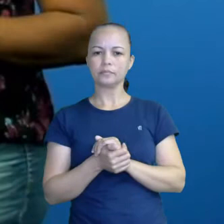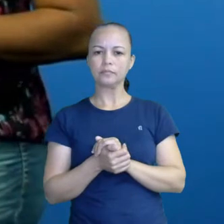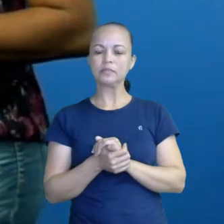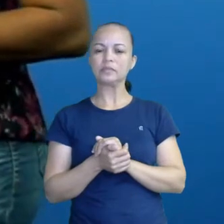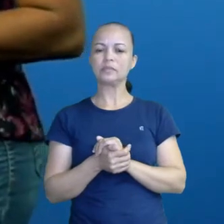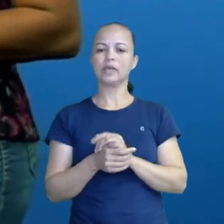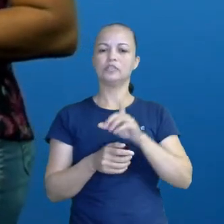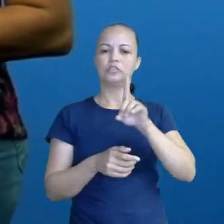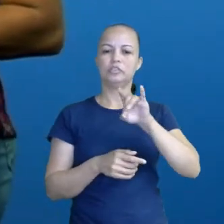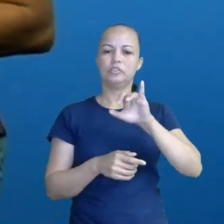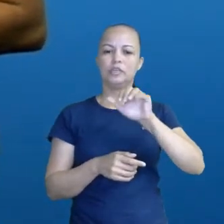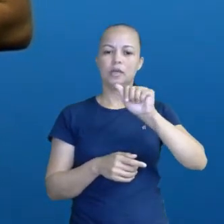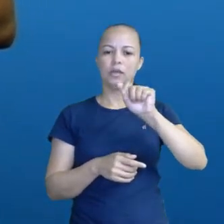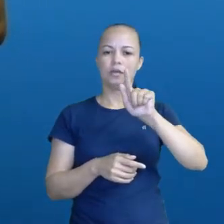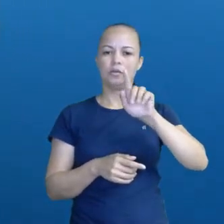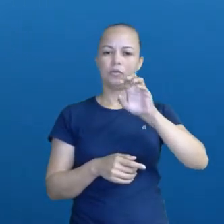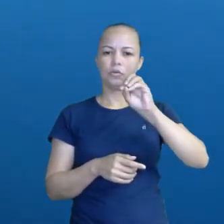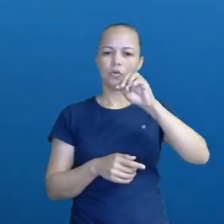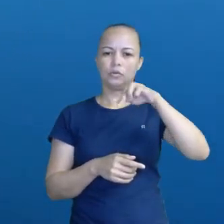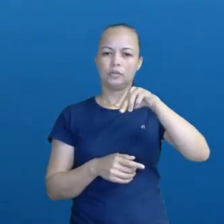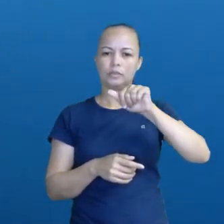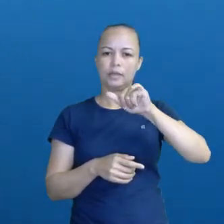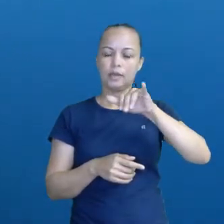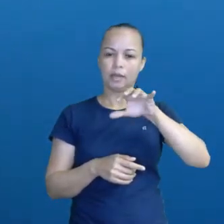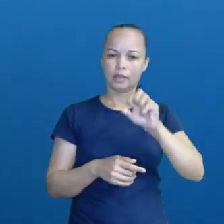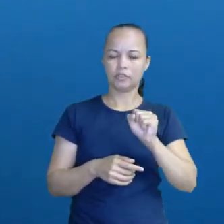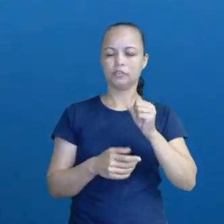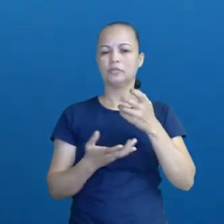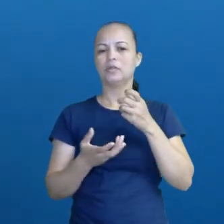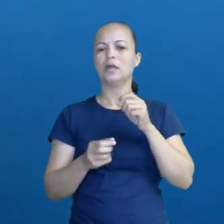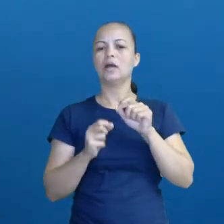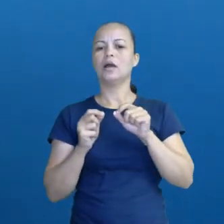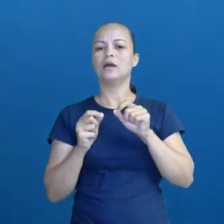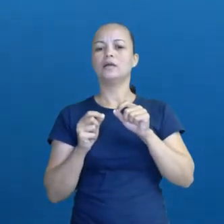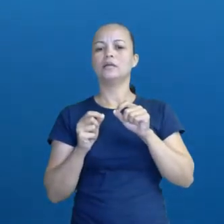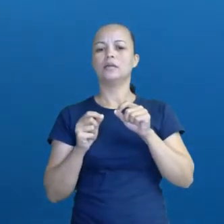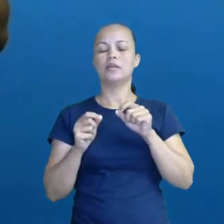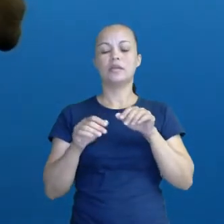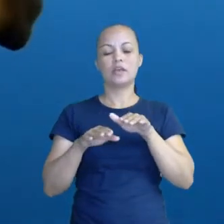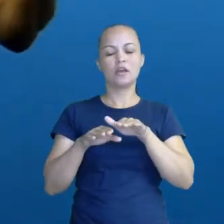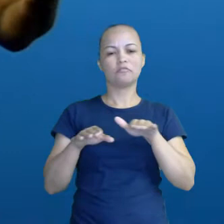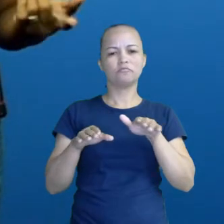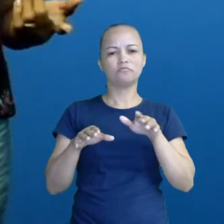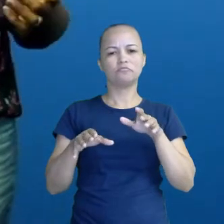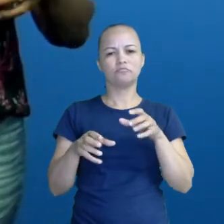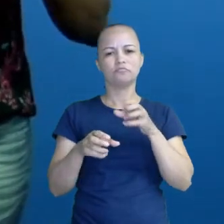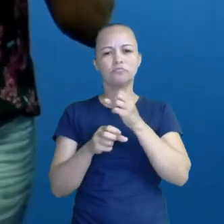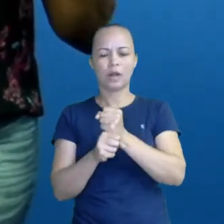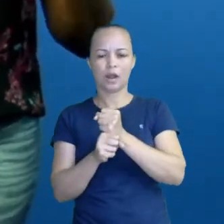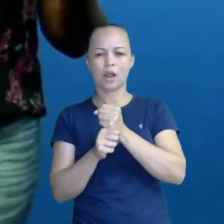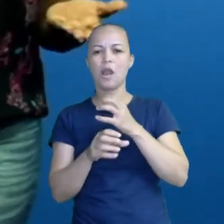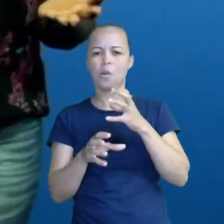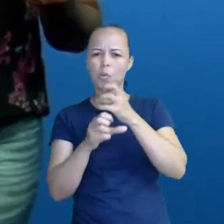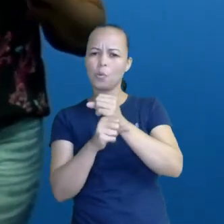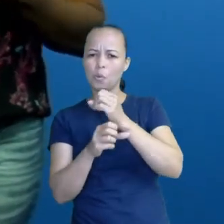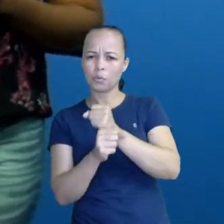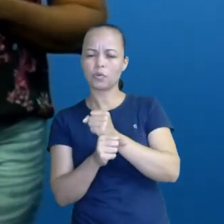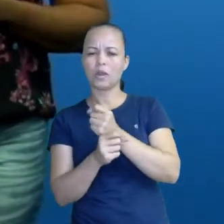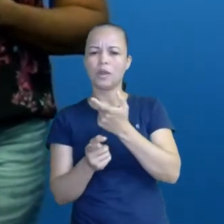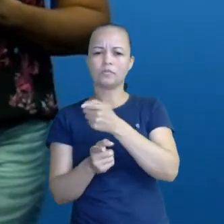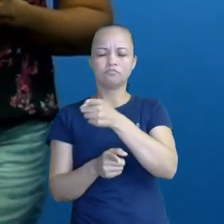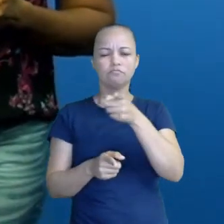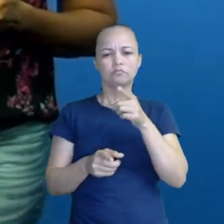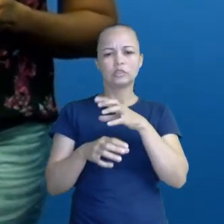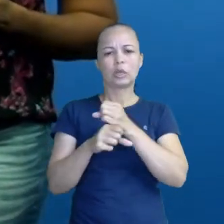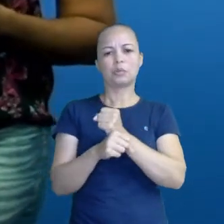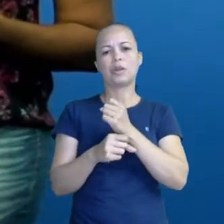das diagonais dos de losango e a fórmula para eu calcular né Vocês calcular